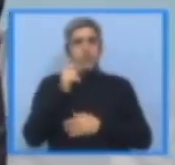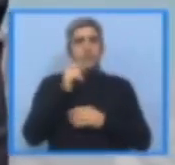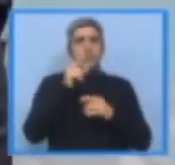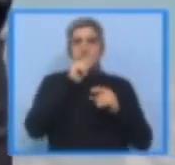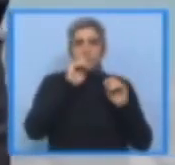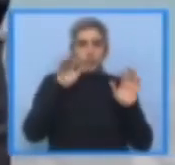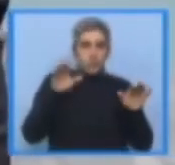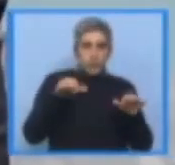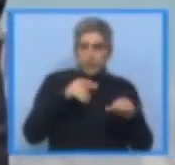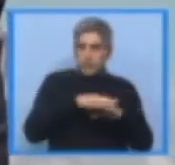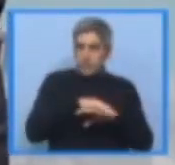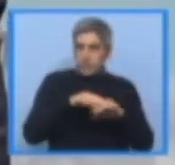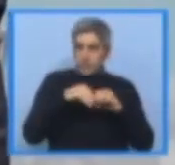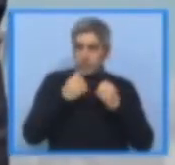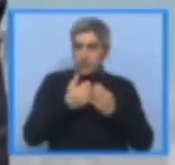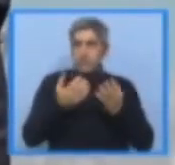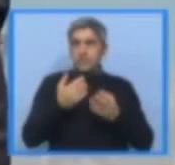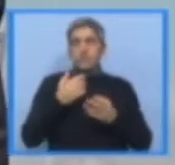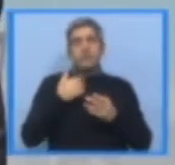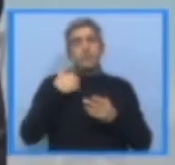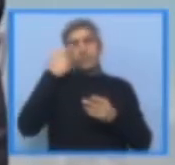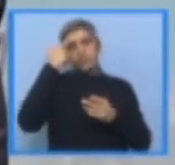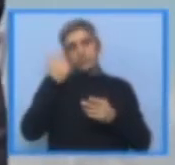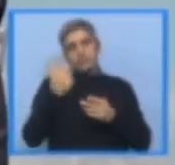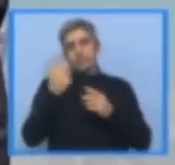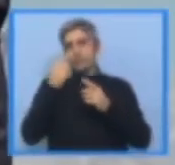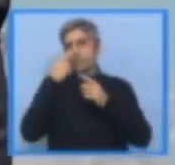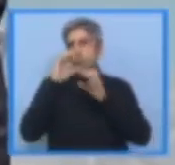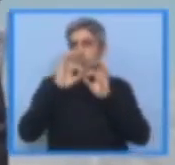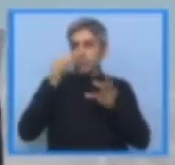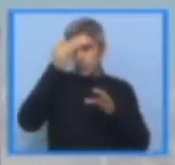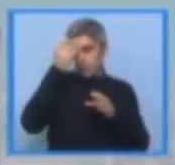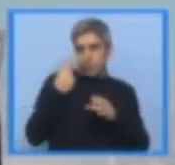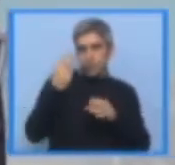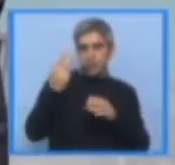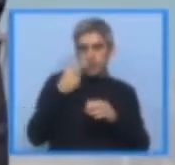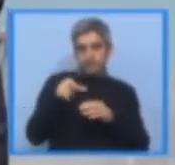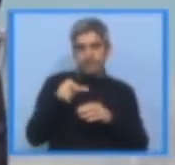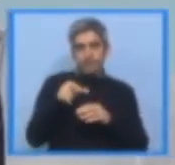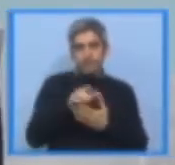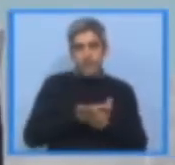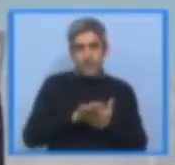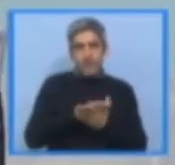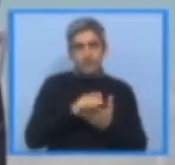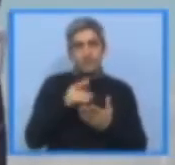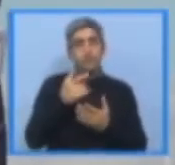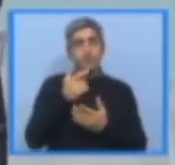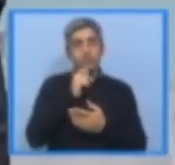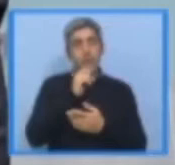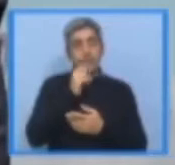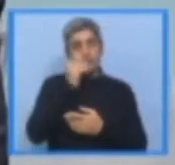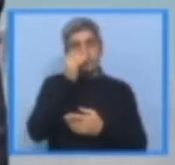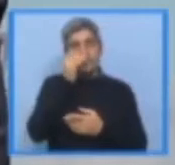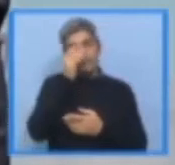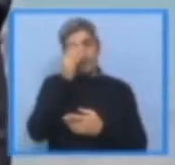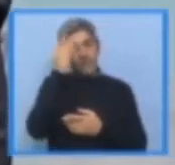Ou seja, eu estou bem com aqueles que pensam como eu penso. E este é o humus mais fértil para as notícias